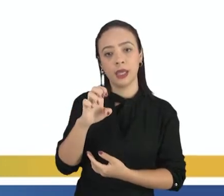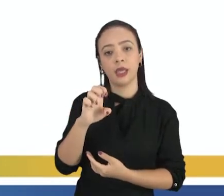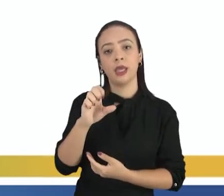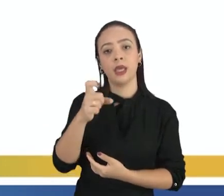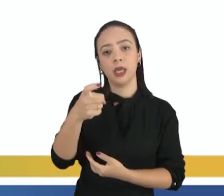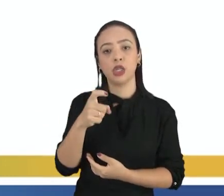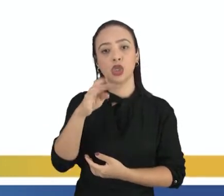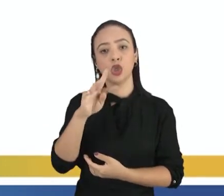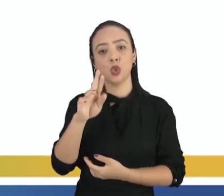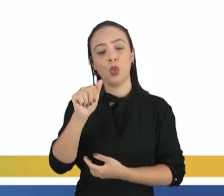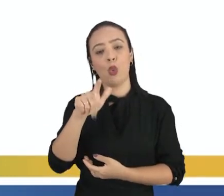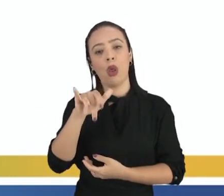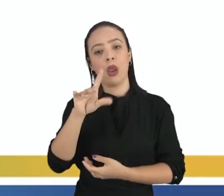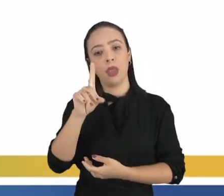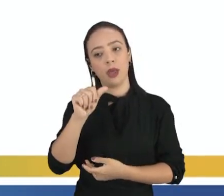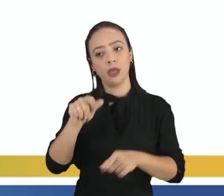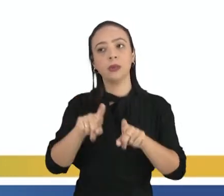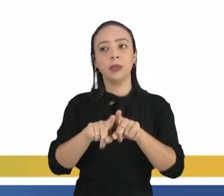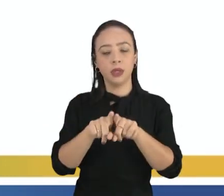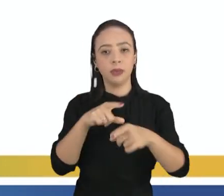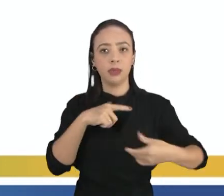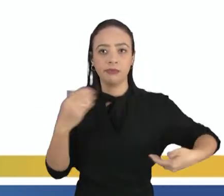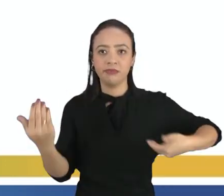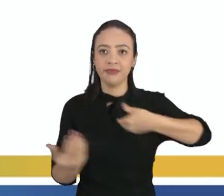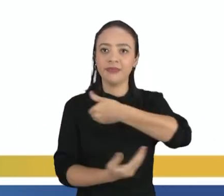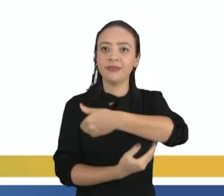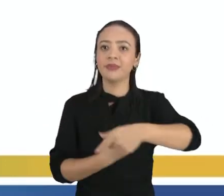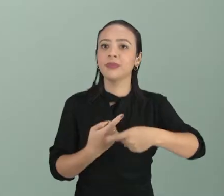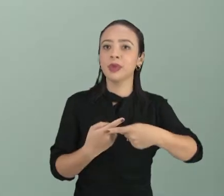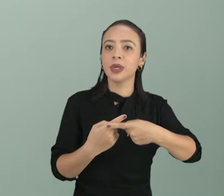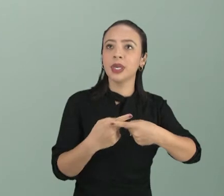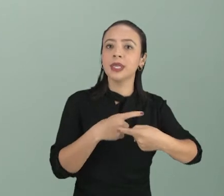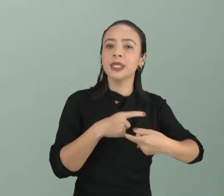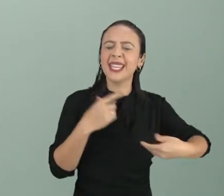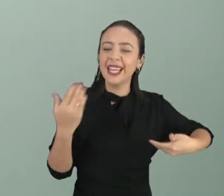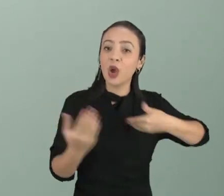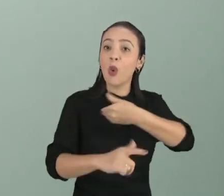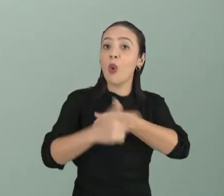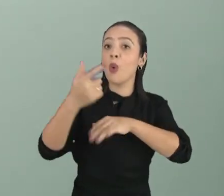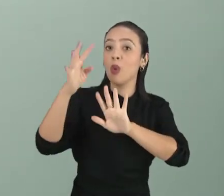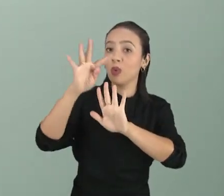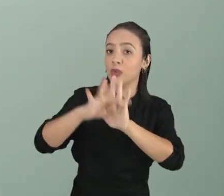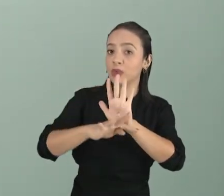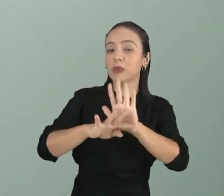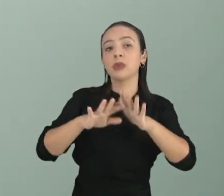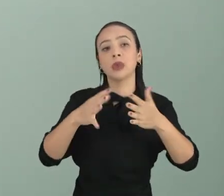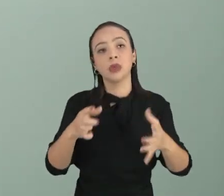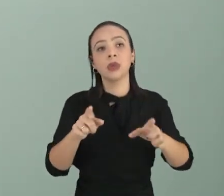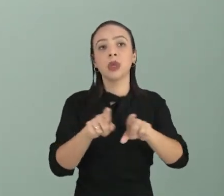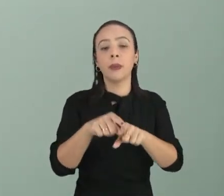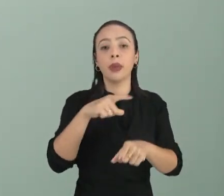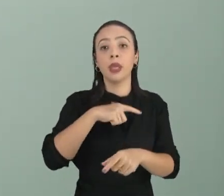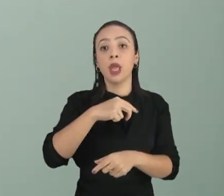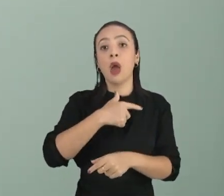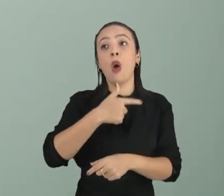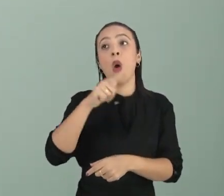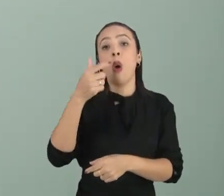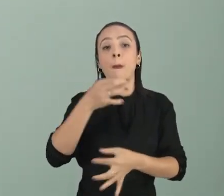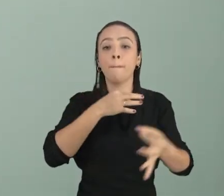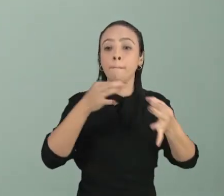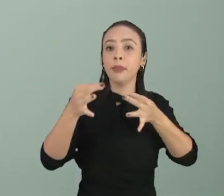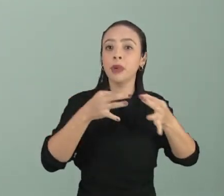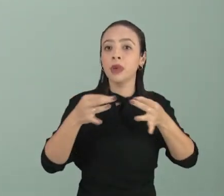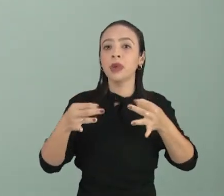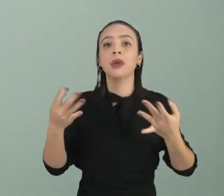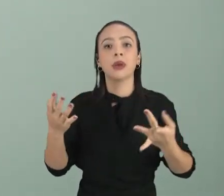a intertextualidade ela conversa com outros textos, então ali teremos outras vozes, também